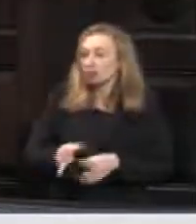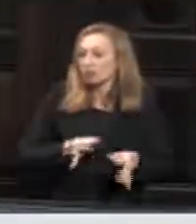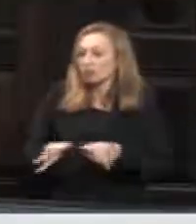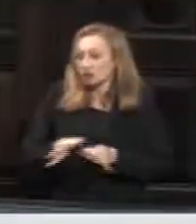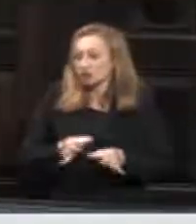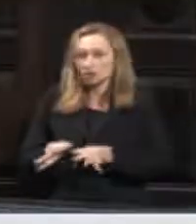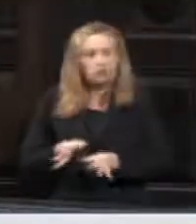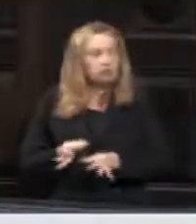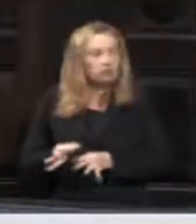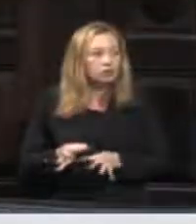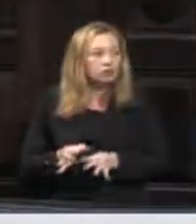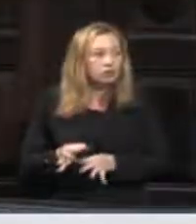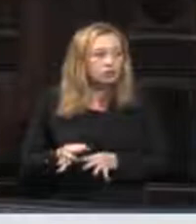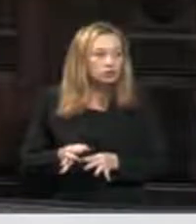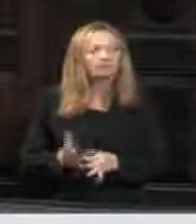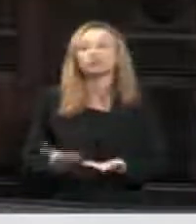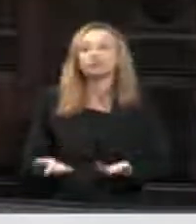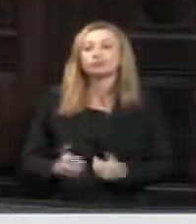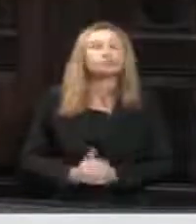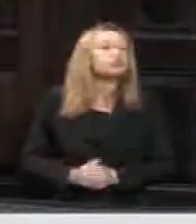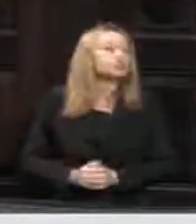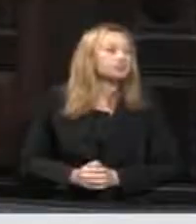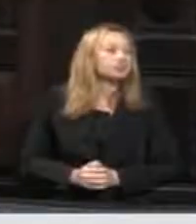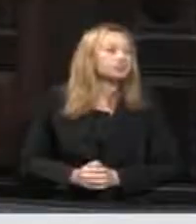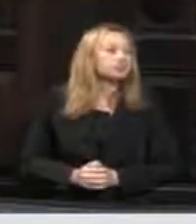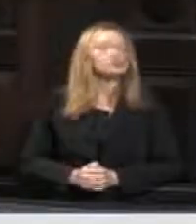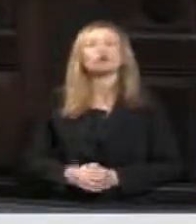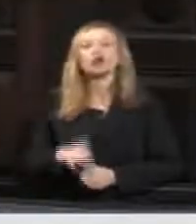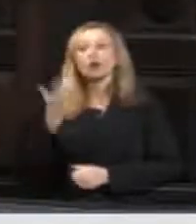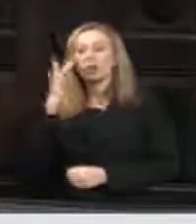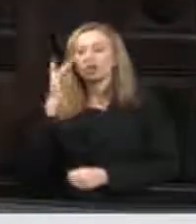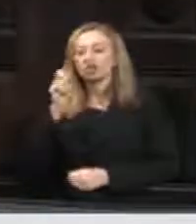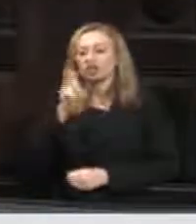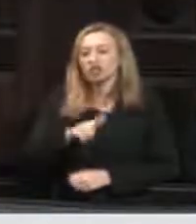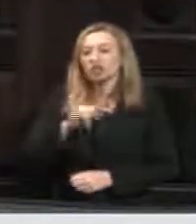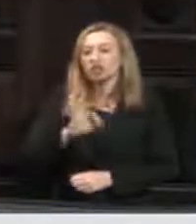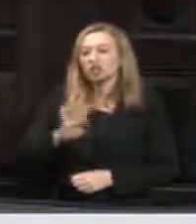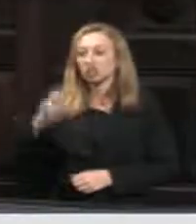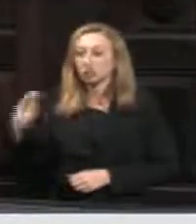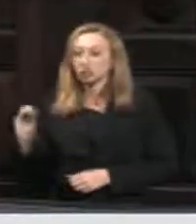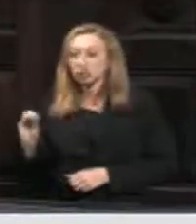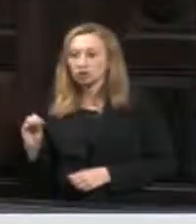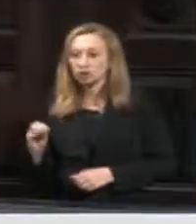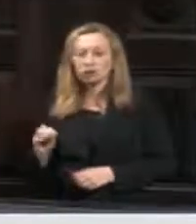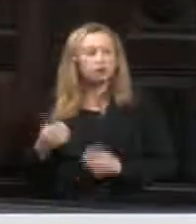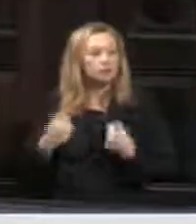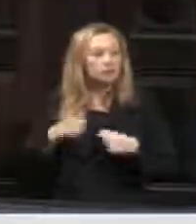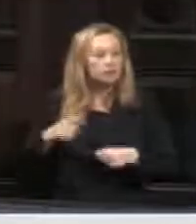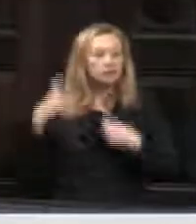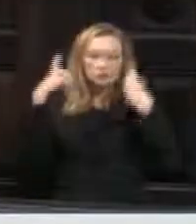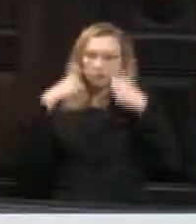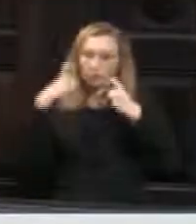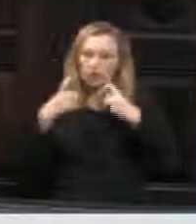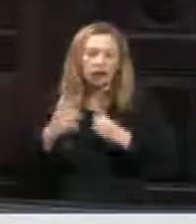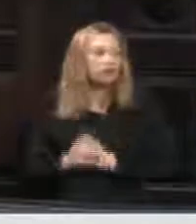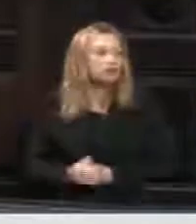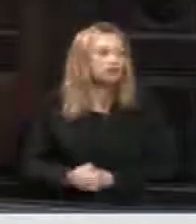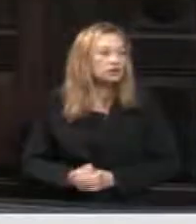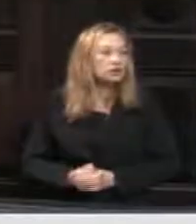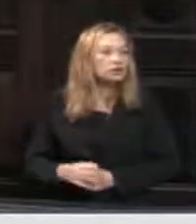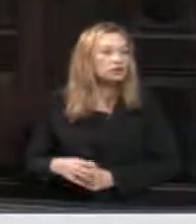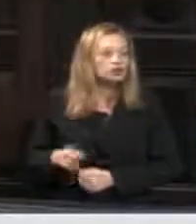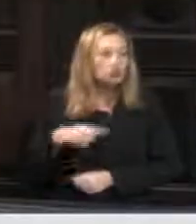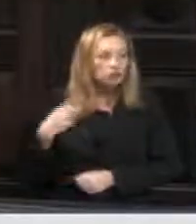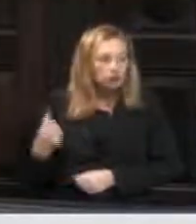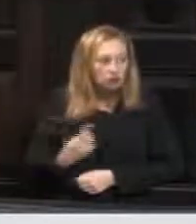o projeto não prospere. Eu acho que é isso que é a essência do parlamento, né? E o nosso